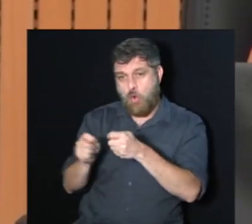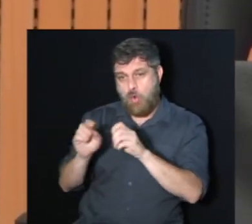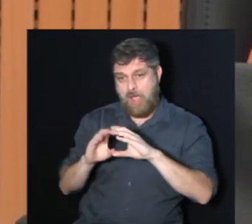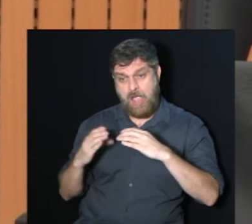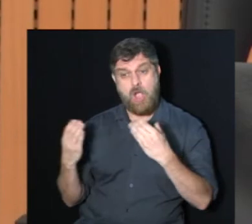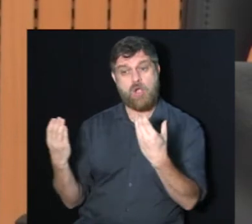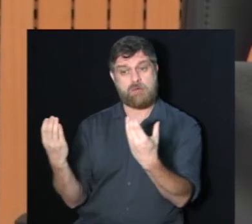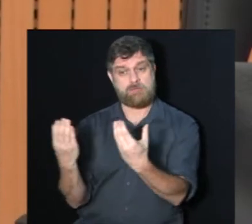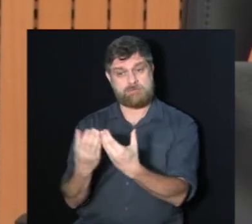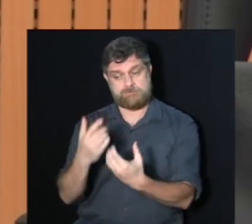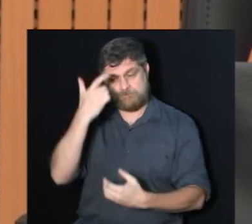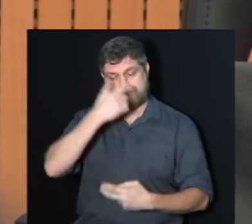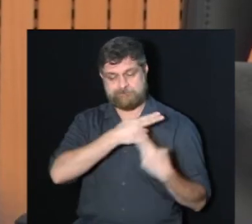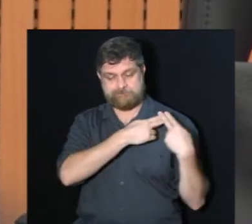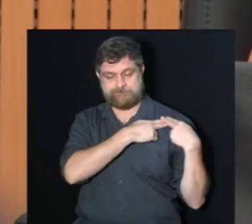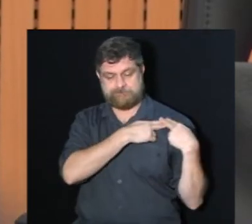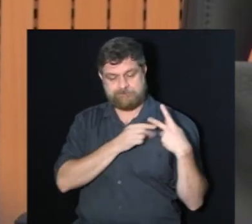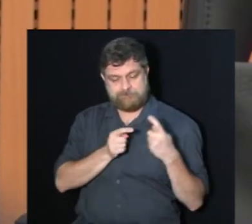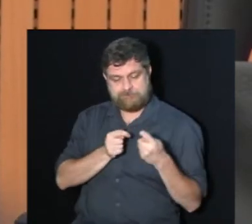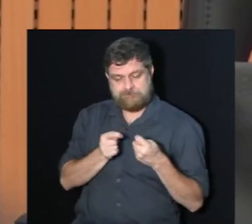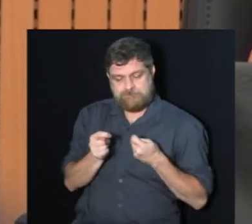né, porque